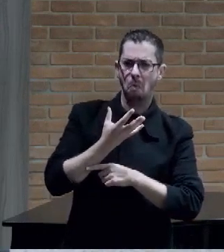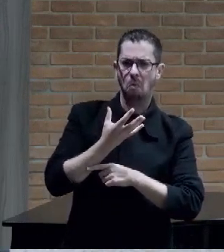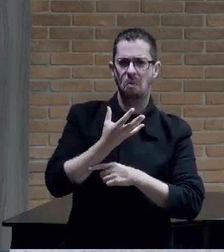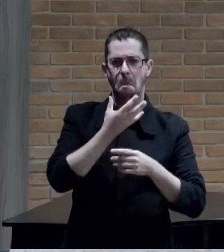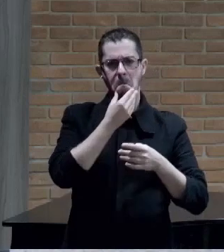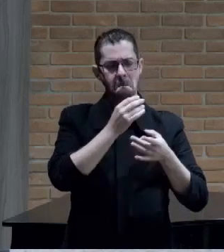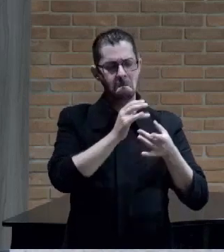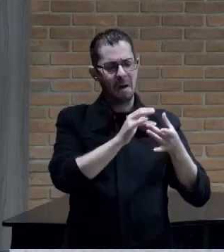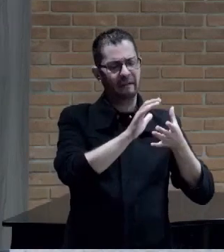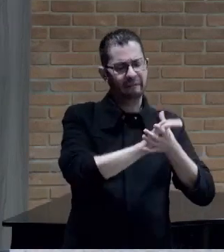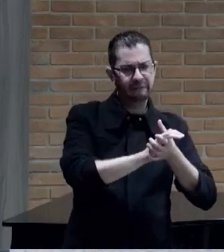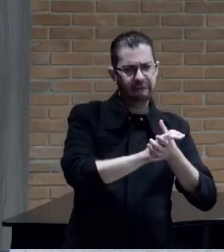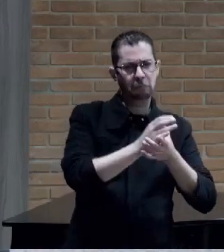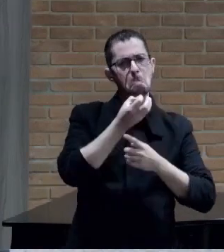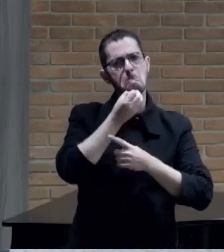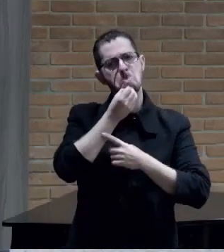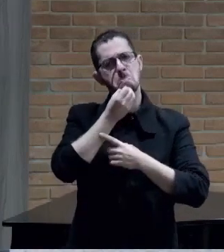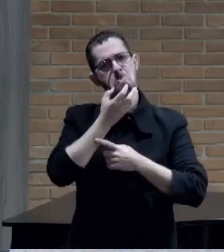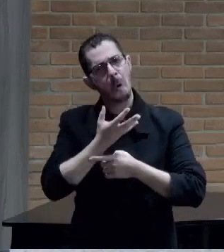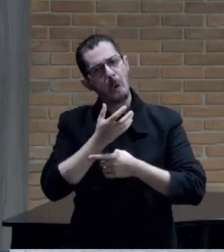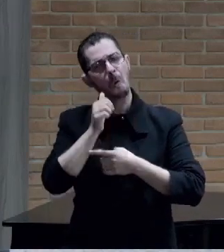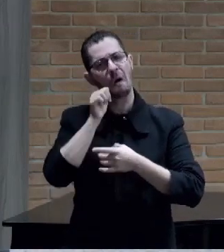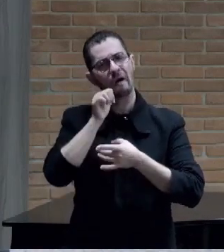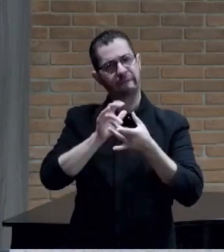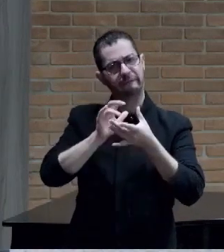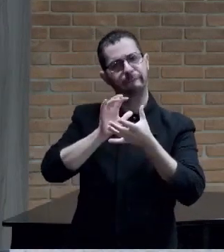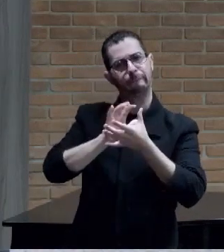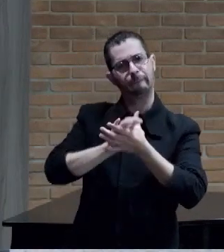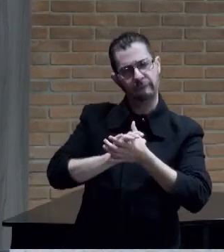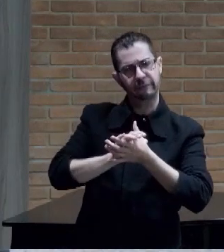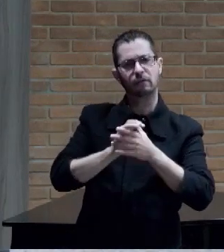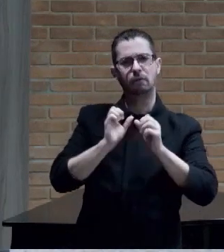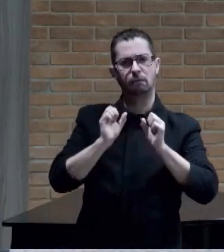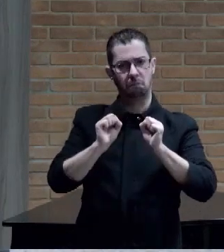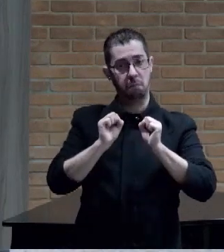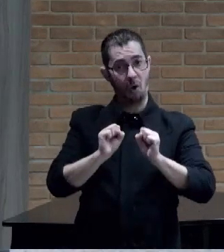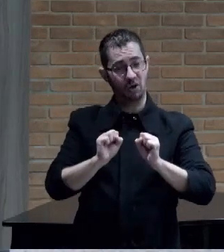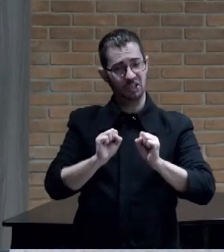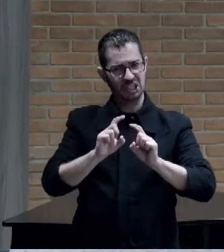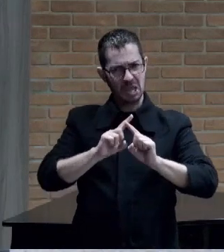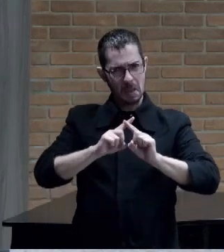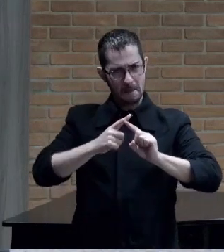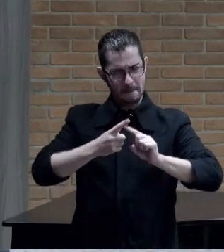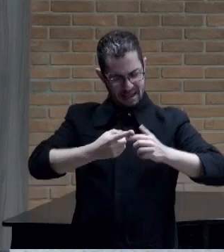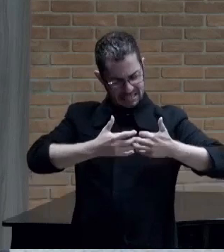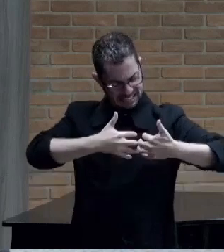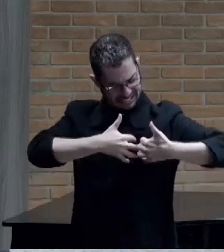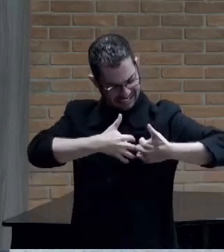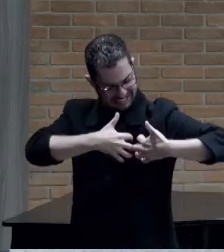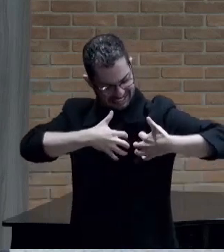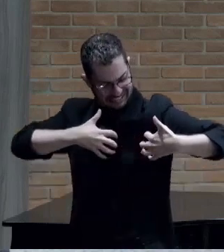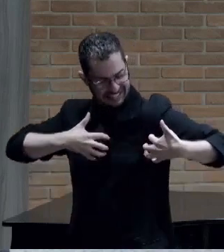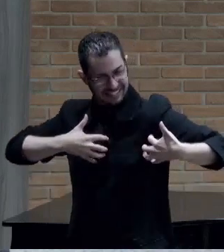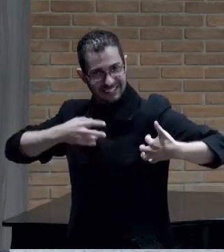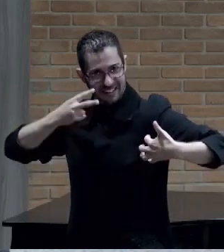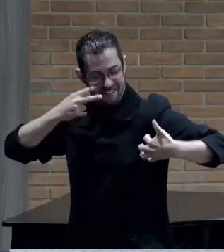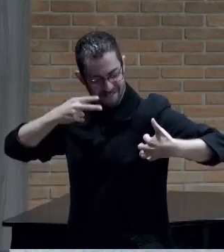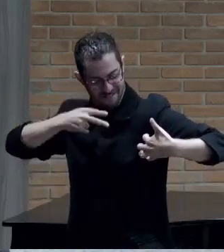boas esposas, num certo sentido. Mas ninguém é bom inteiramente.